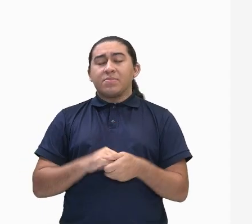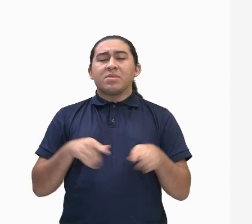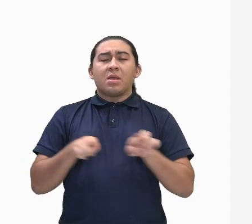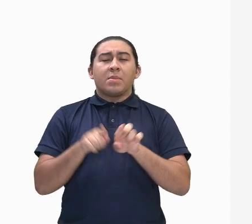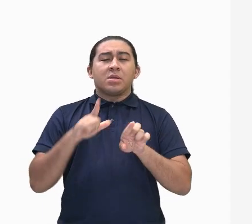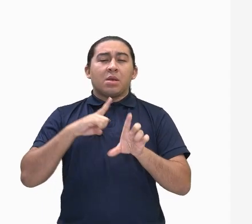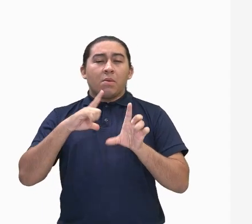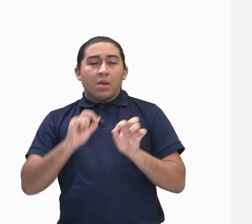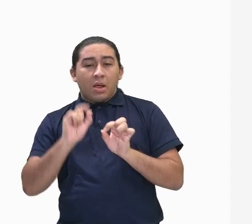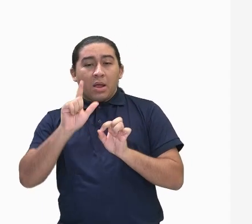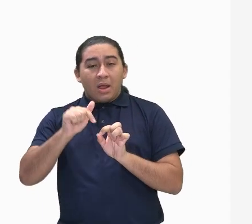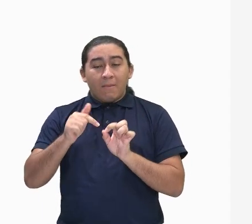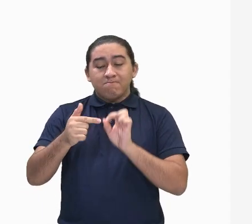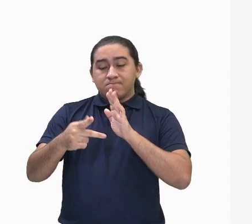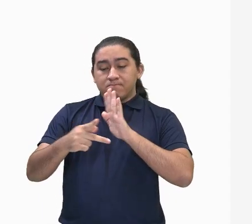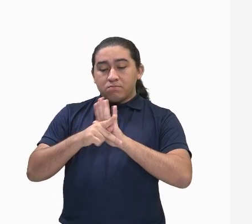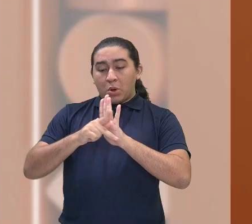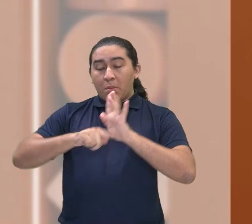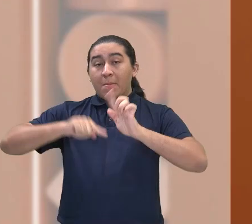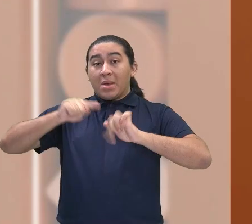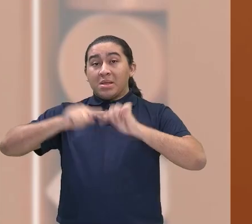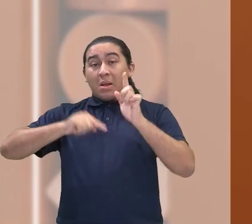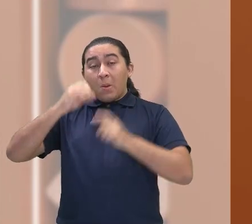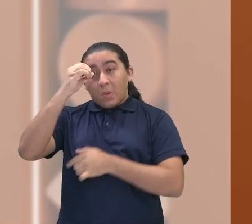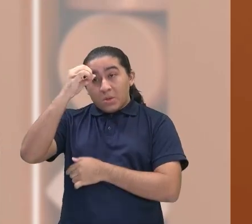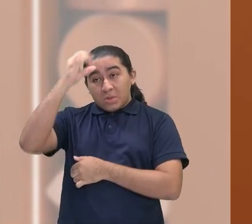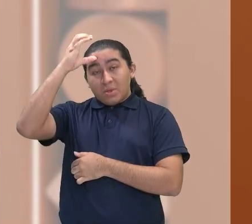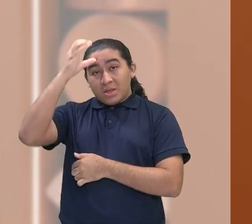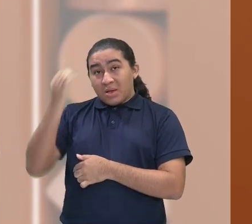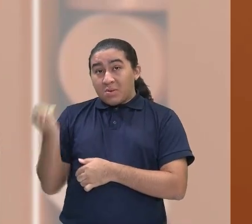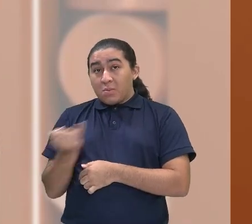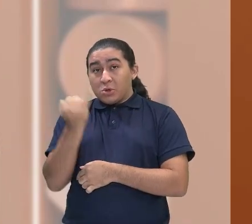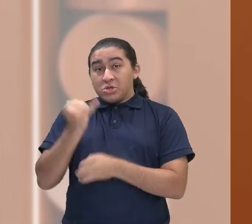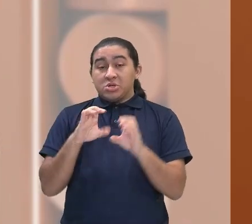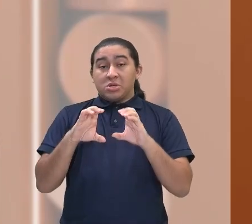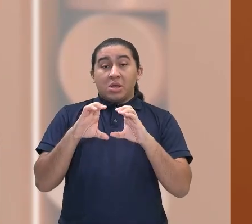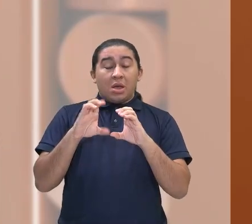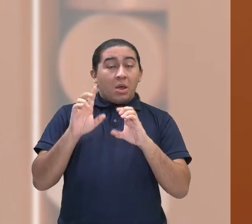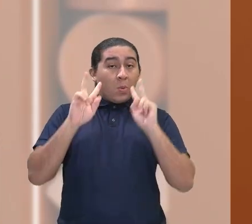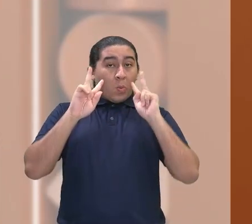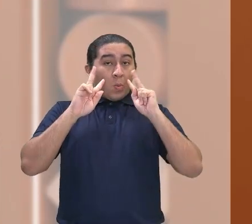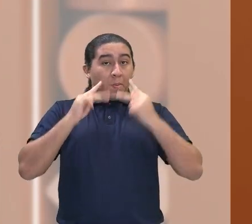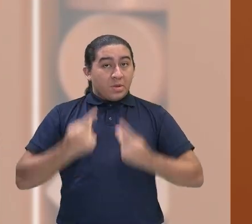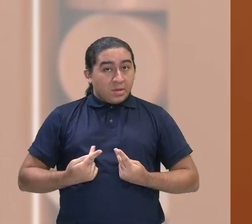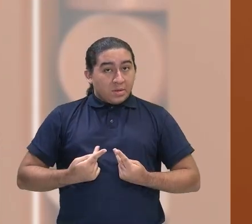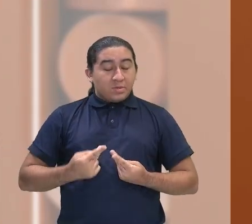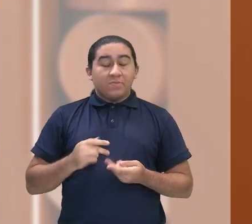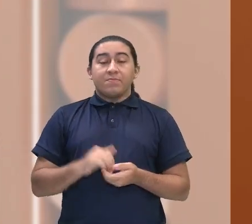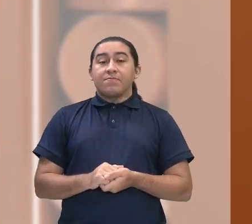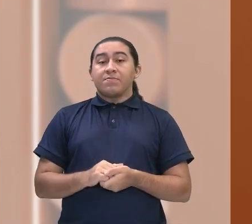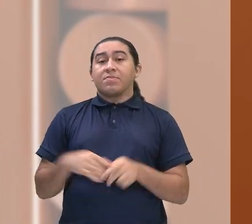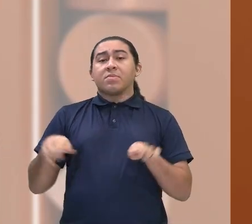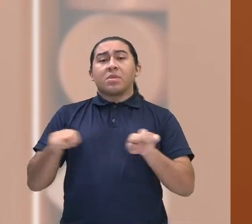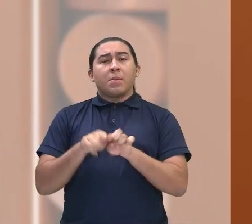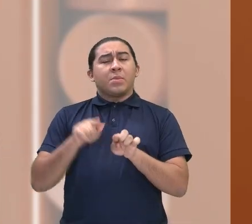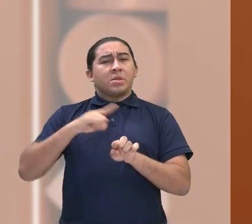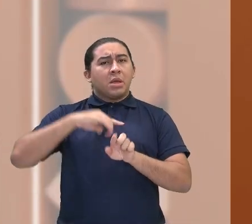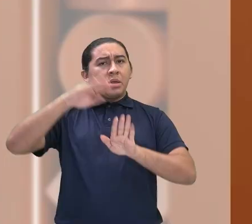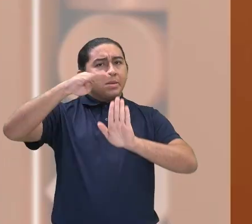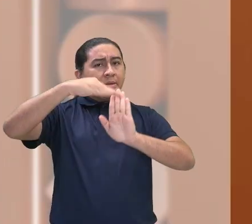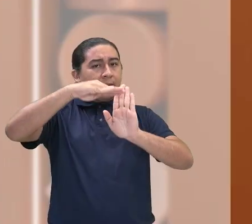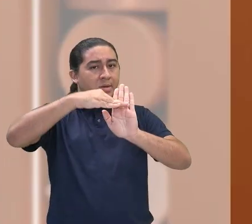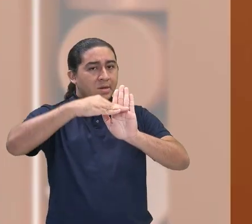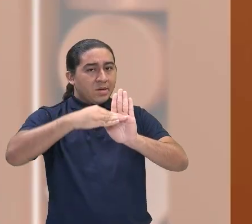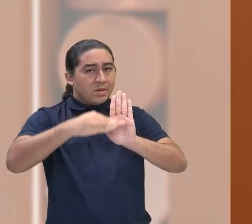intangíveis que são fundamentais para a humanidade. Vale acrescentar também, dentro dessa lista do